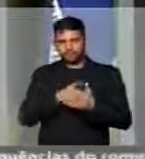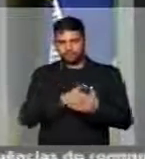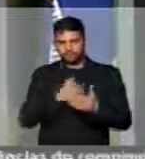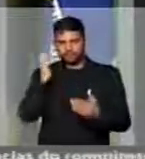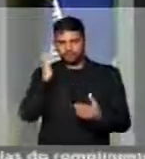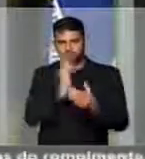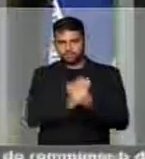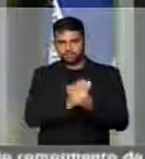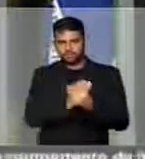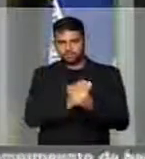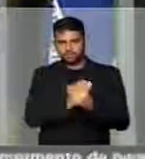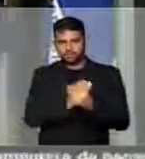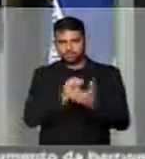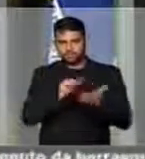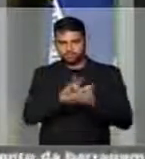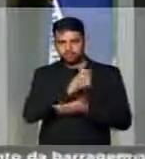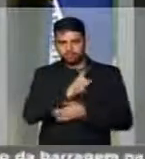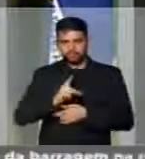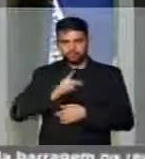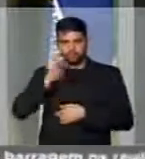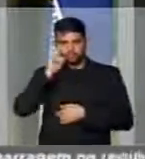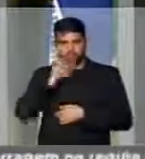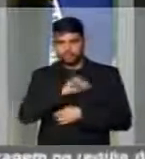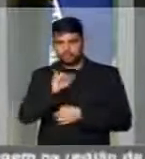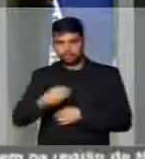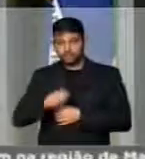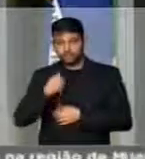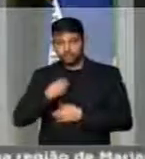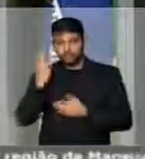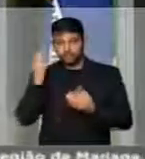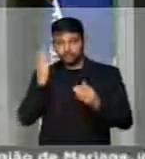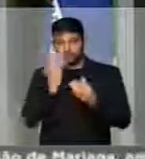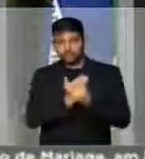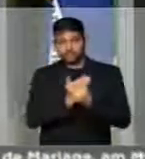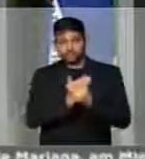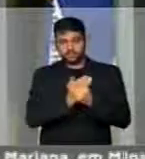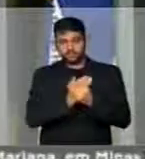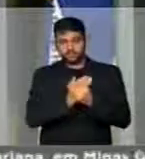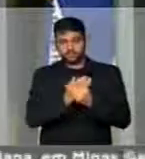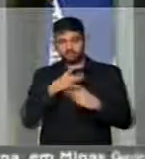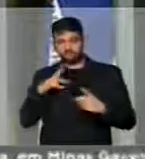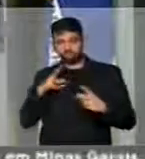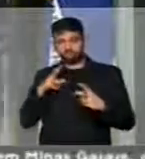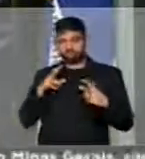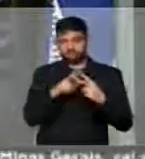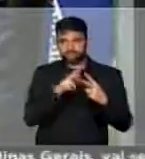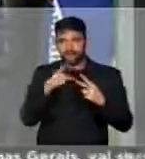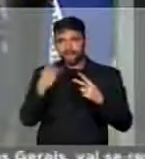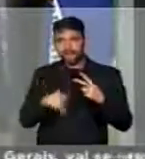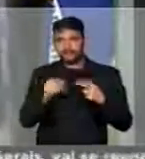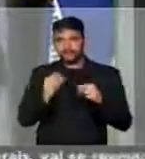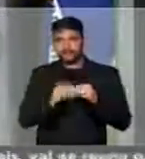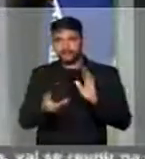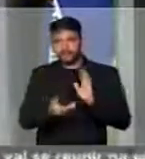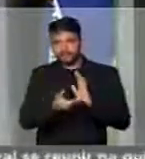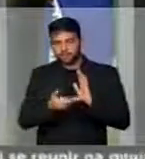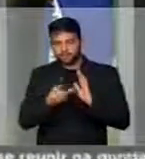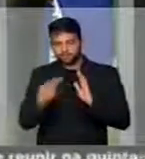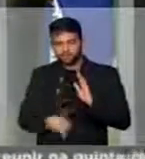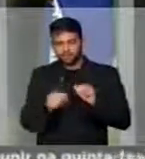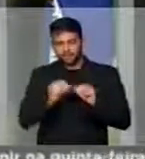o processo de impeachment. E isso vai levar a um processo de afronta a esse legislativo,